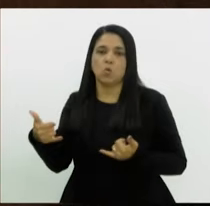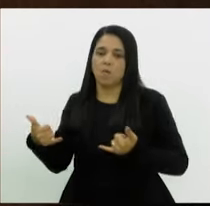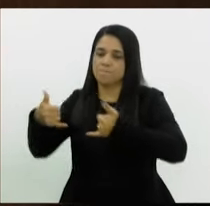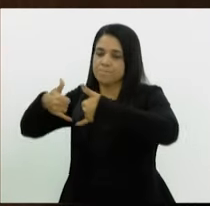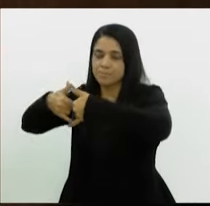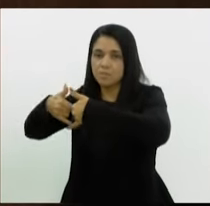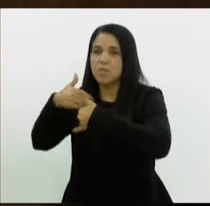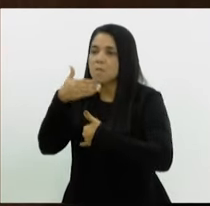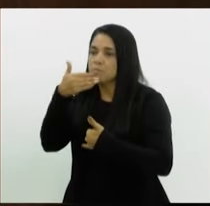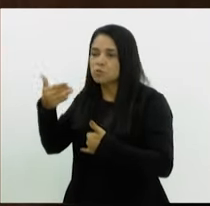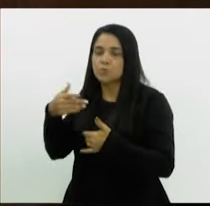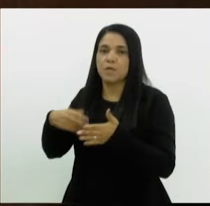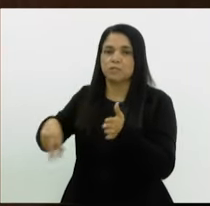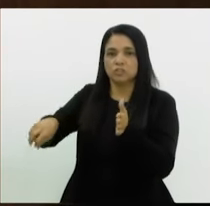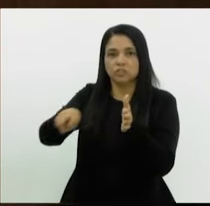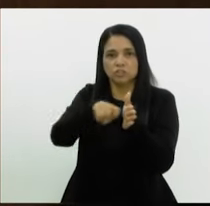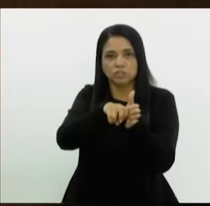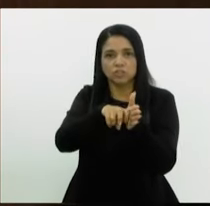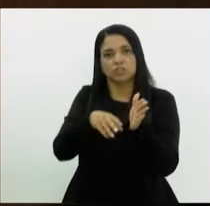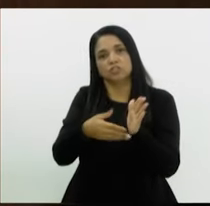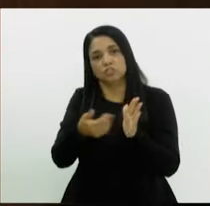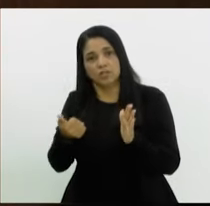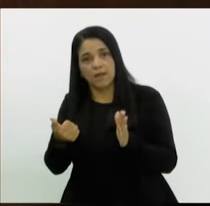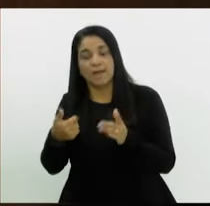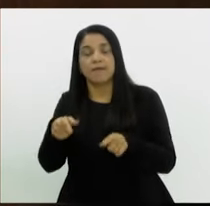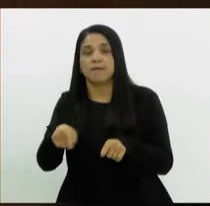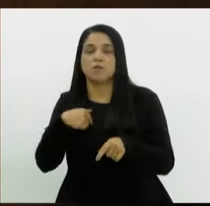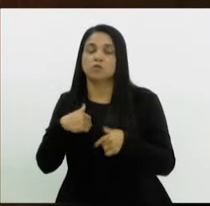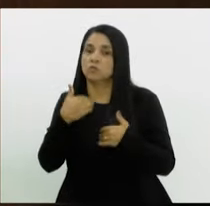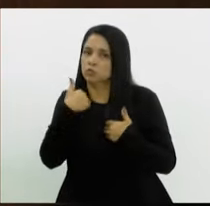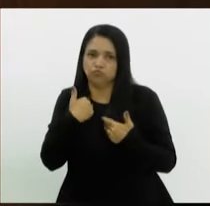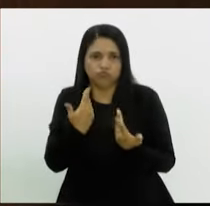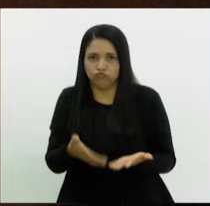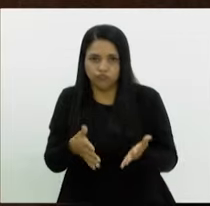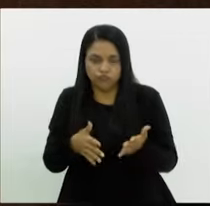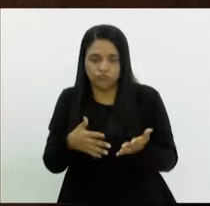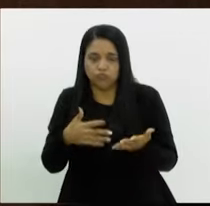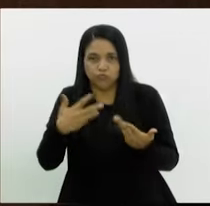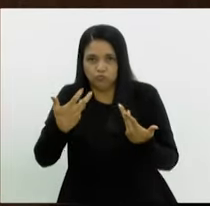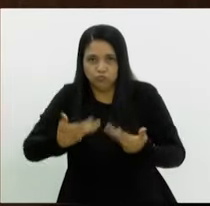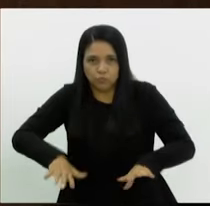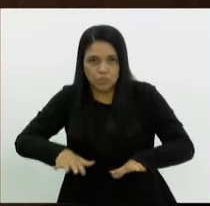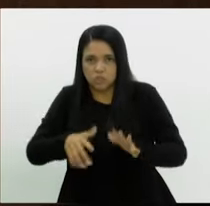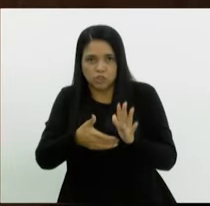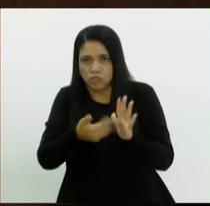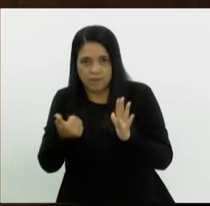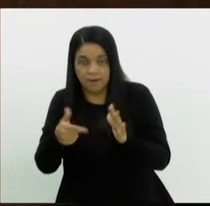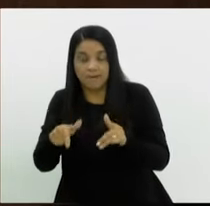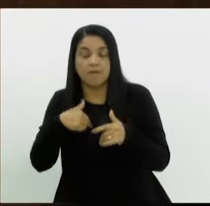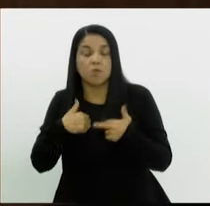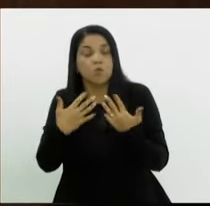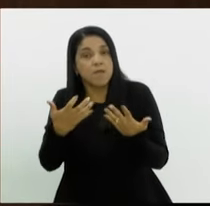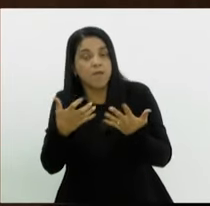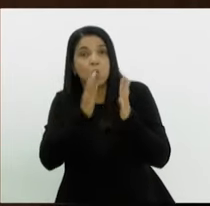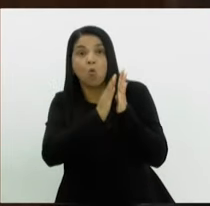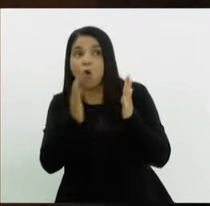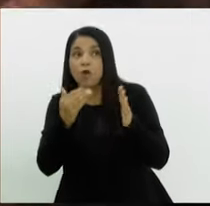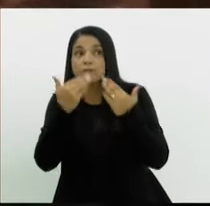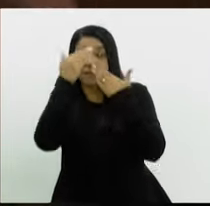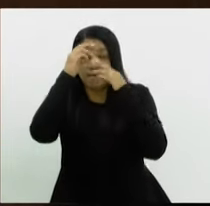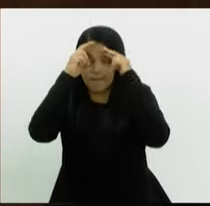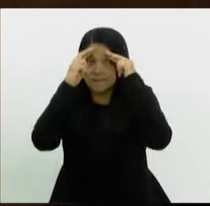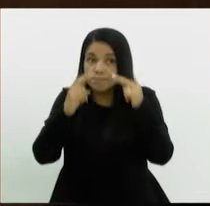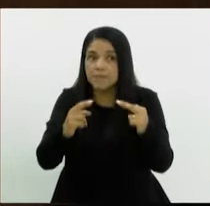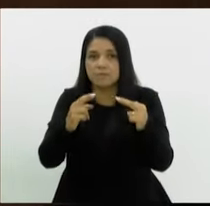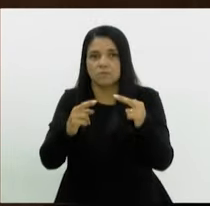ia mandar tirar o carro, não retirou, então estou aqui pedindo essa questão de ordem para que haja mais respeito. E, pelo